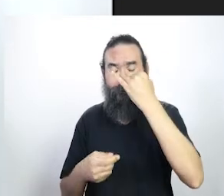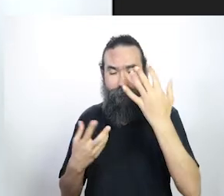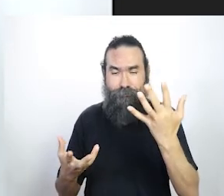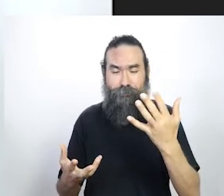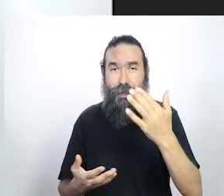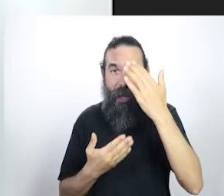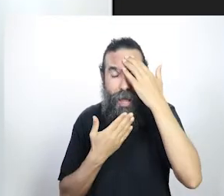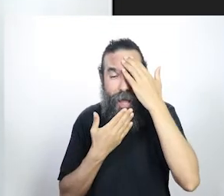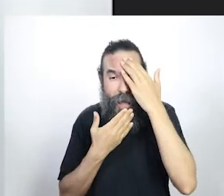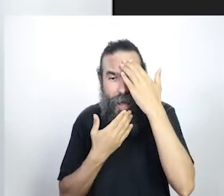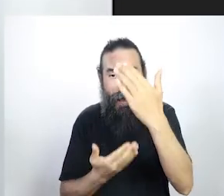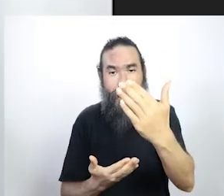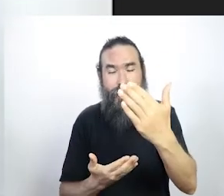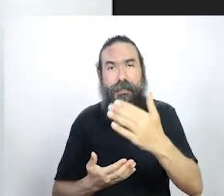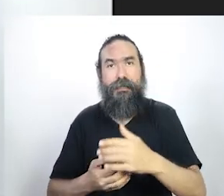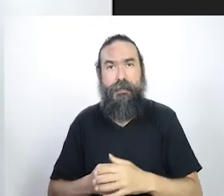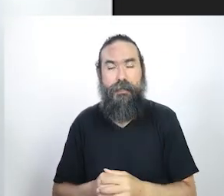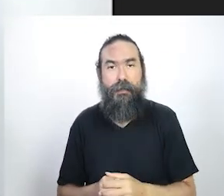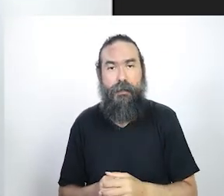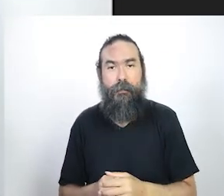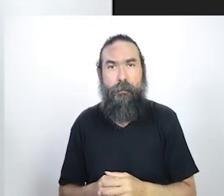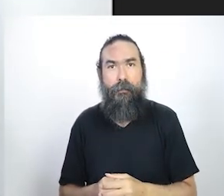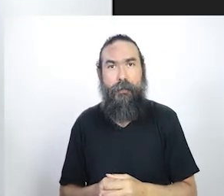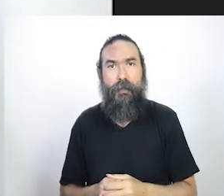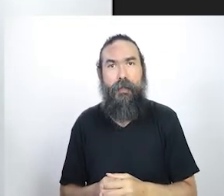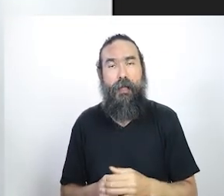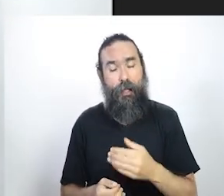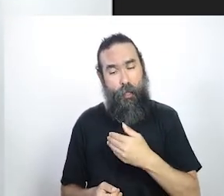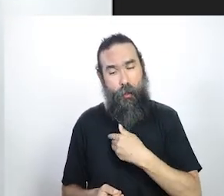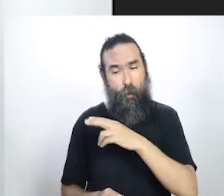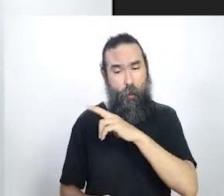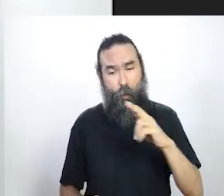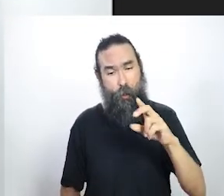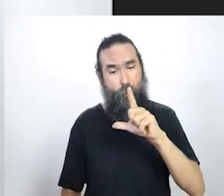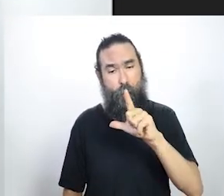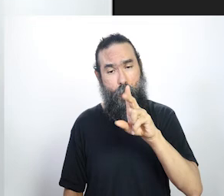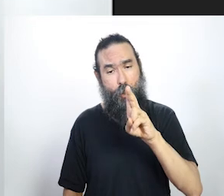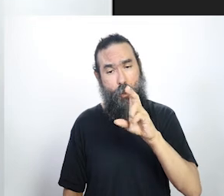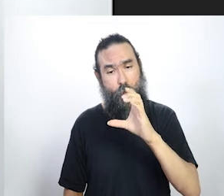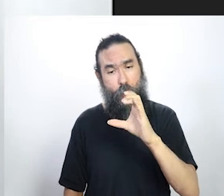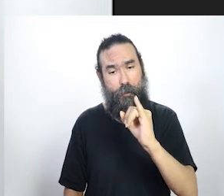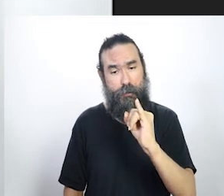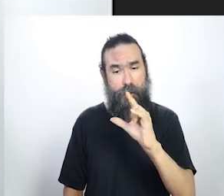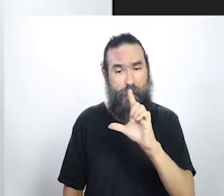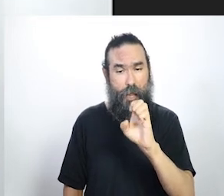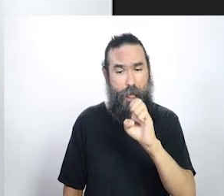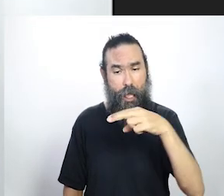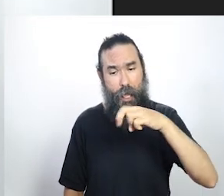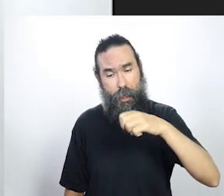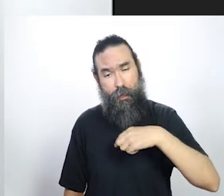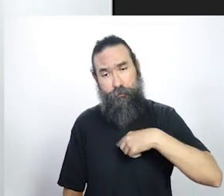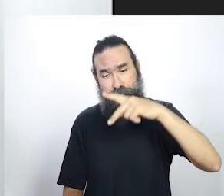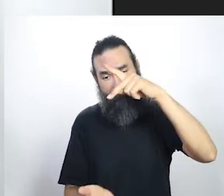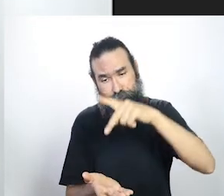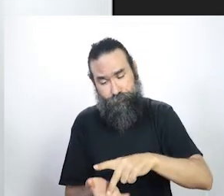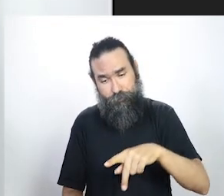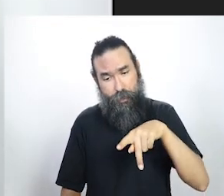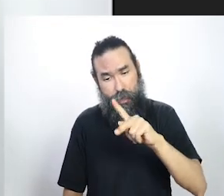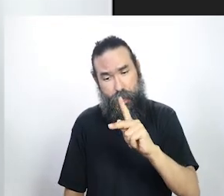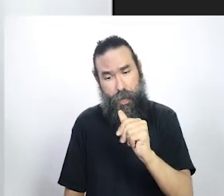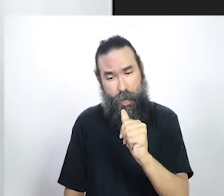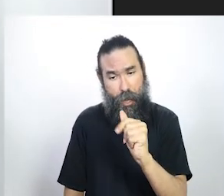tempo eu agradeço, né? Eu sou Lucilene, eu sou quilombola Kalunga, da região aí de